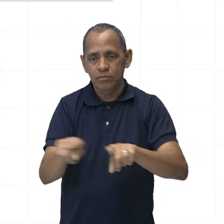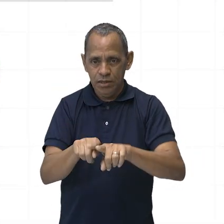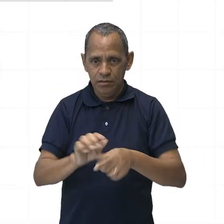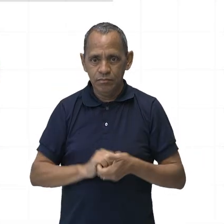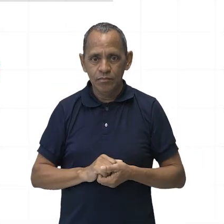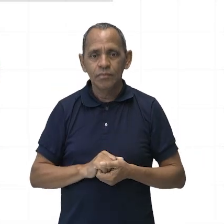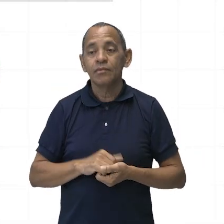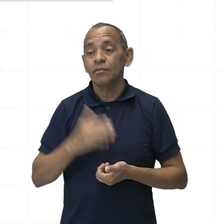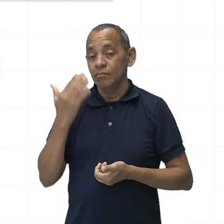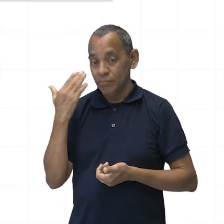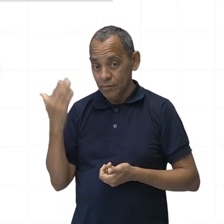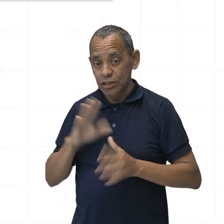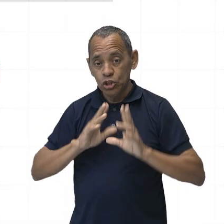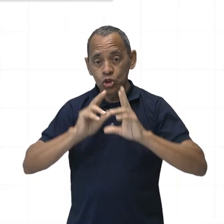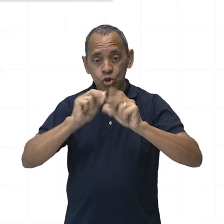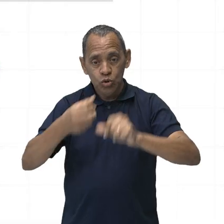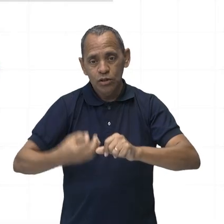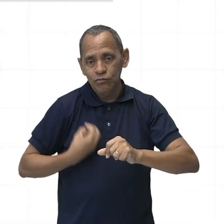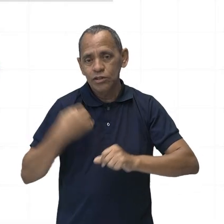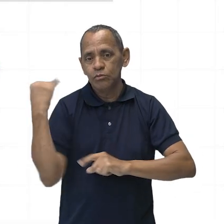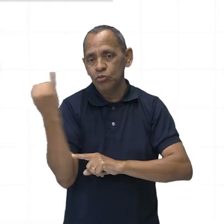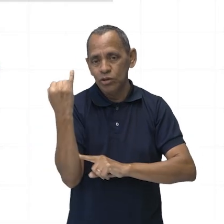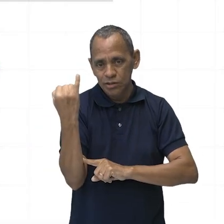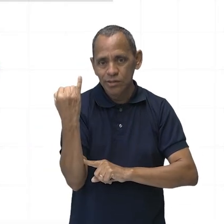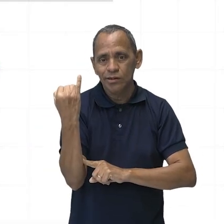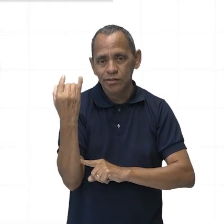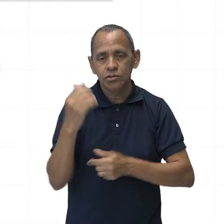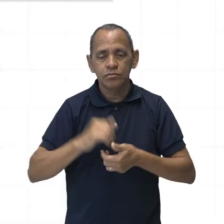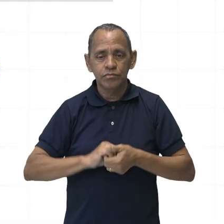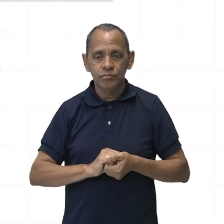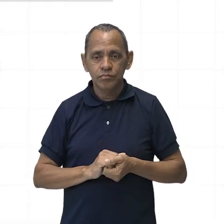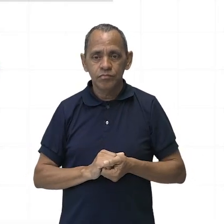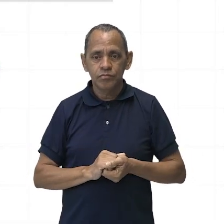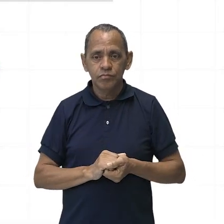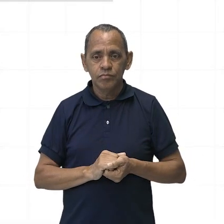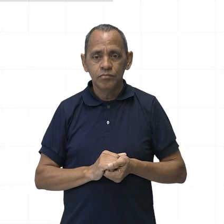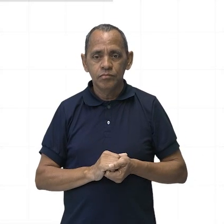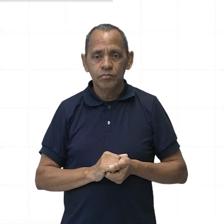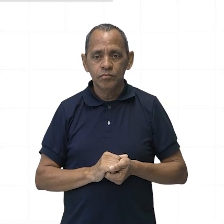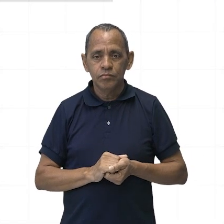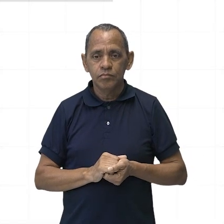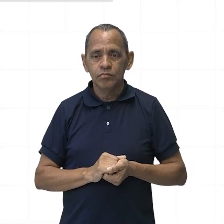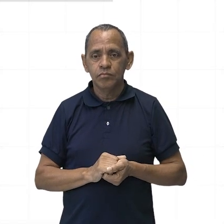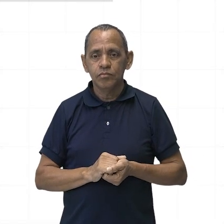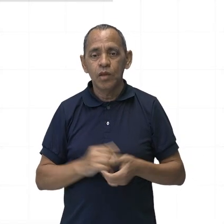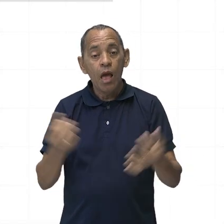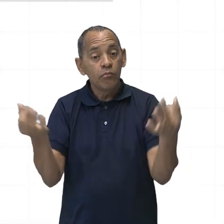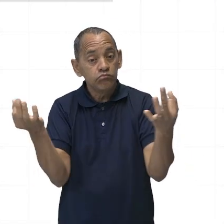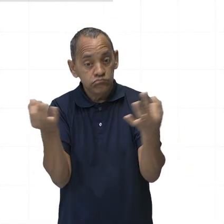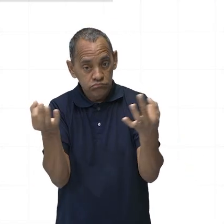forma de vida é importante e é intocável. Vamos ver aí o budismo